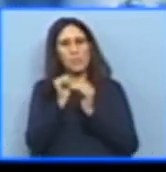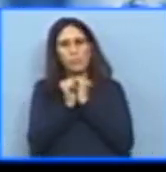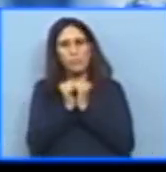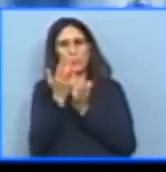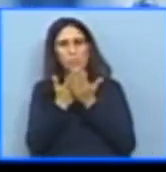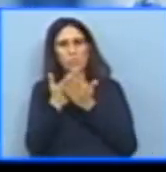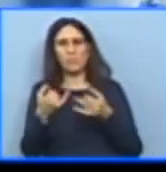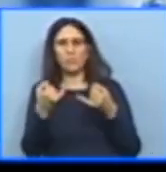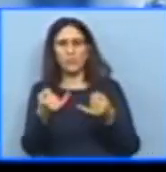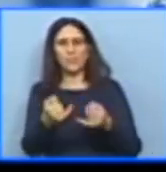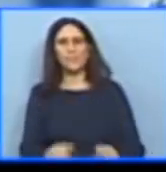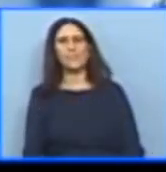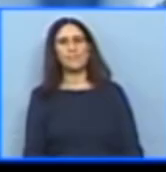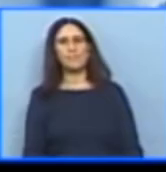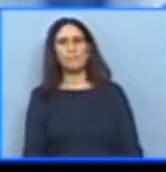depois